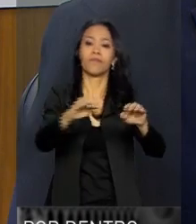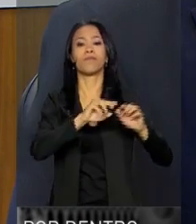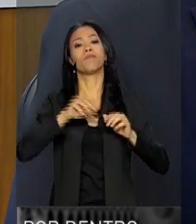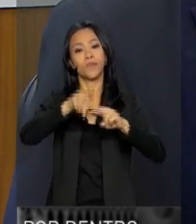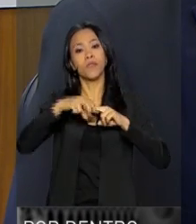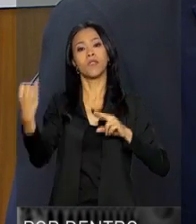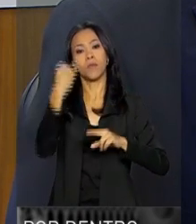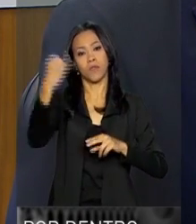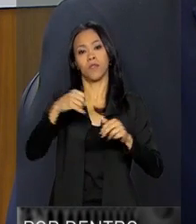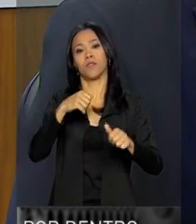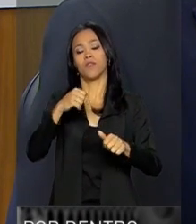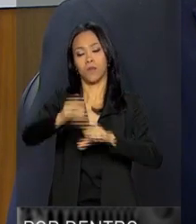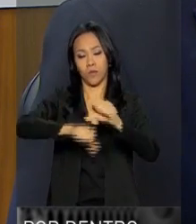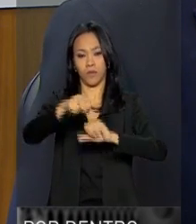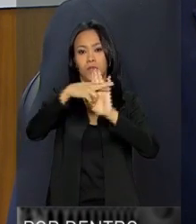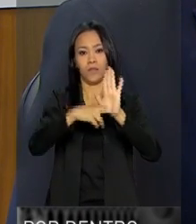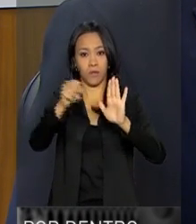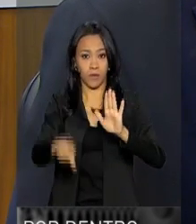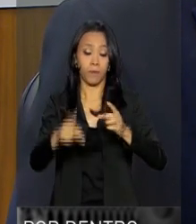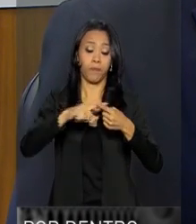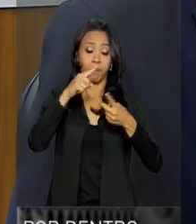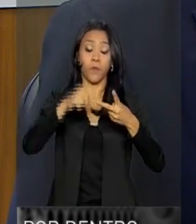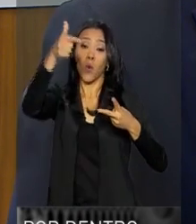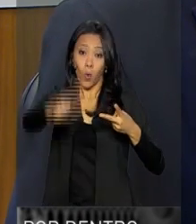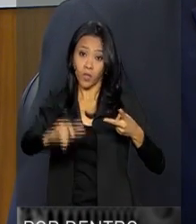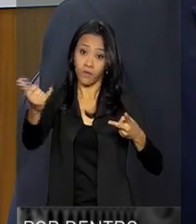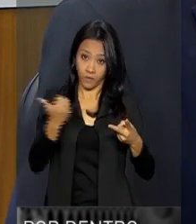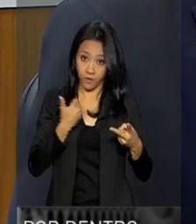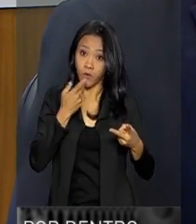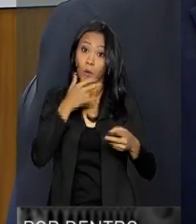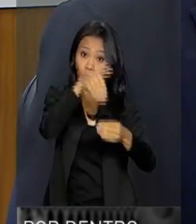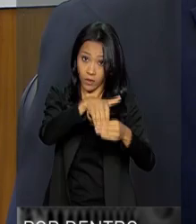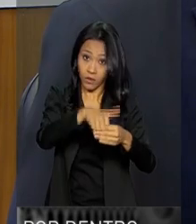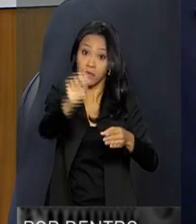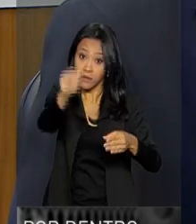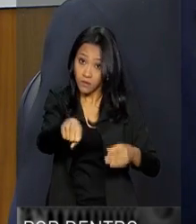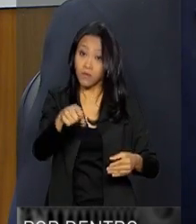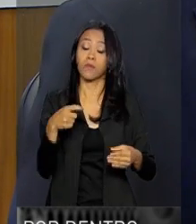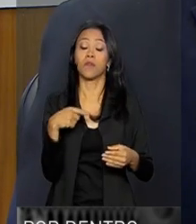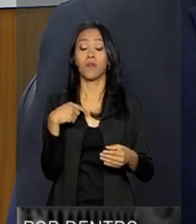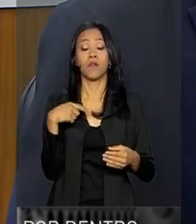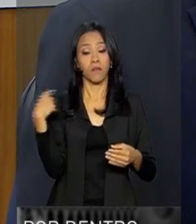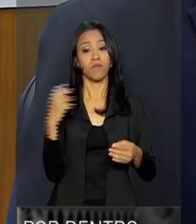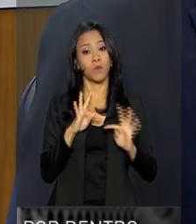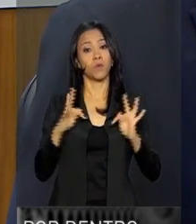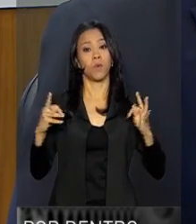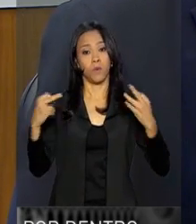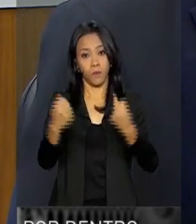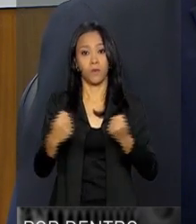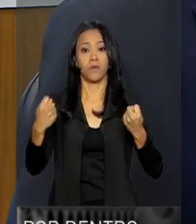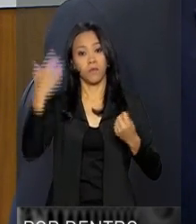previdência quanto à questão que você colocou da da votação sim temos que votar todos os fatores